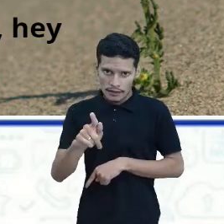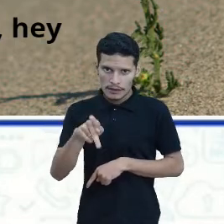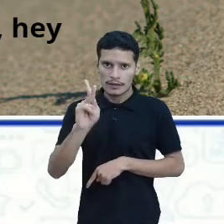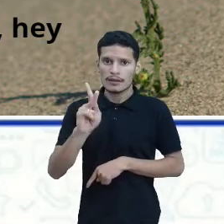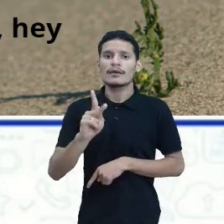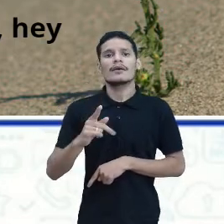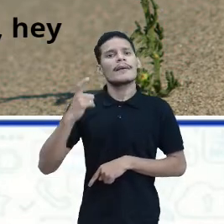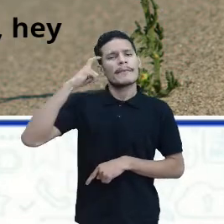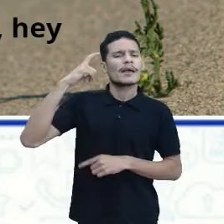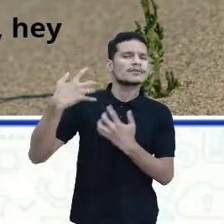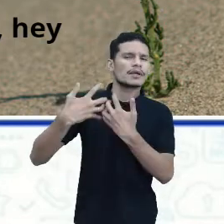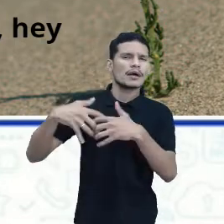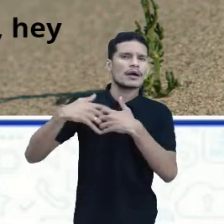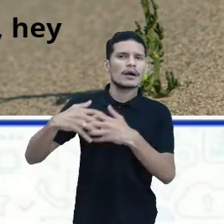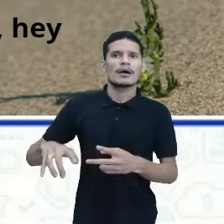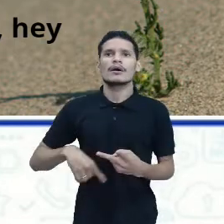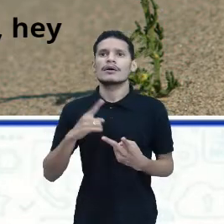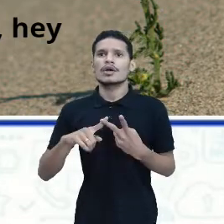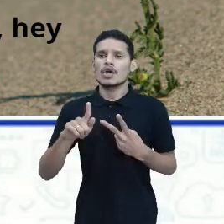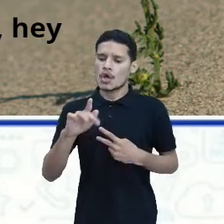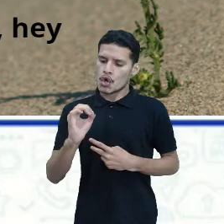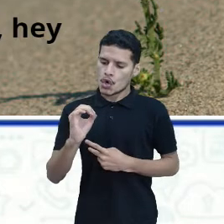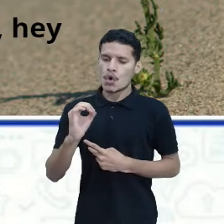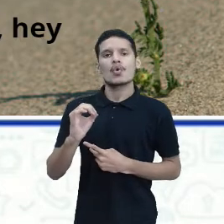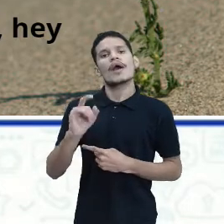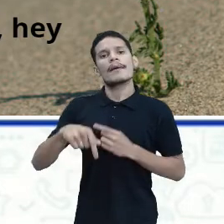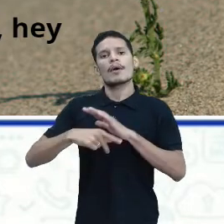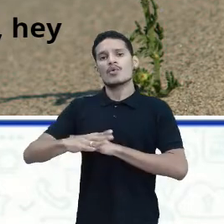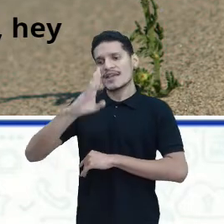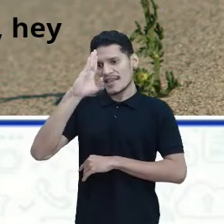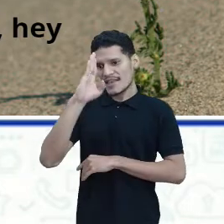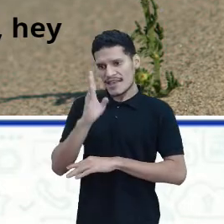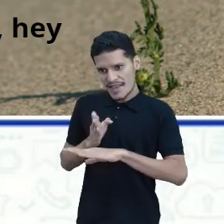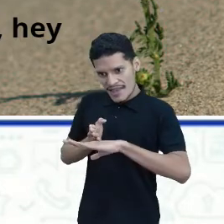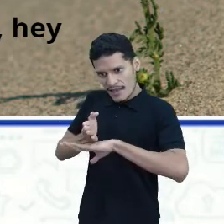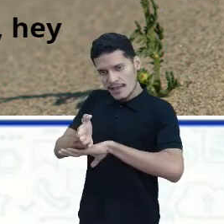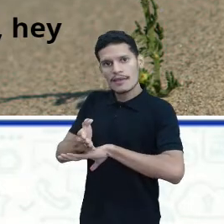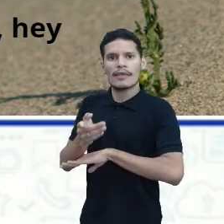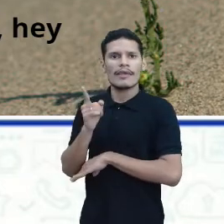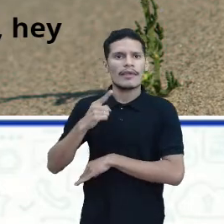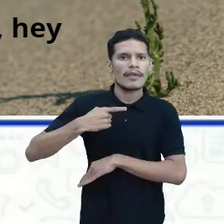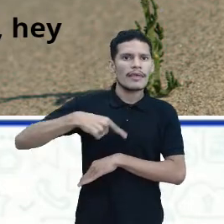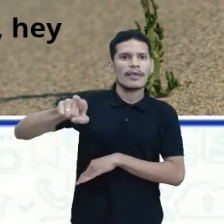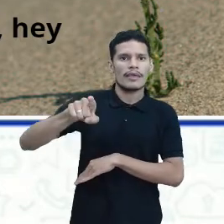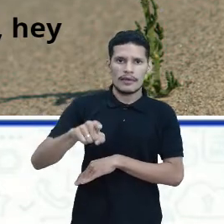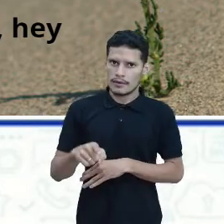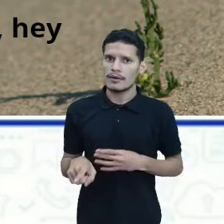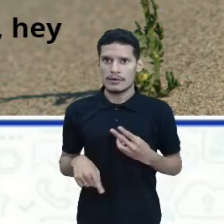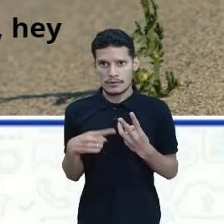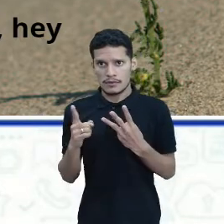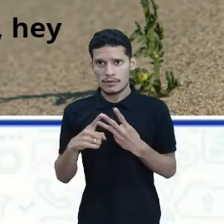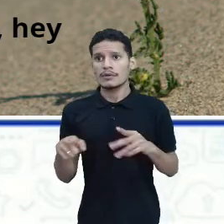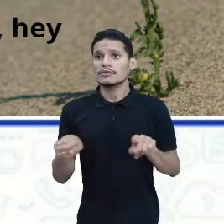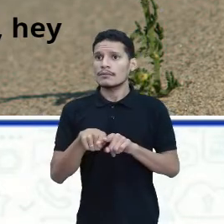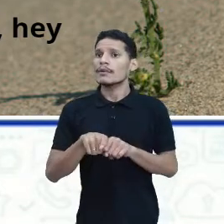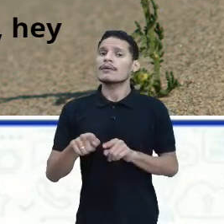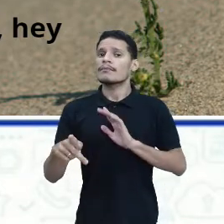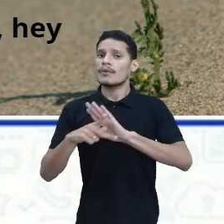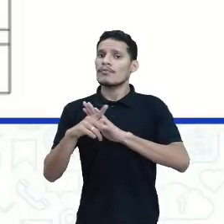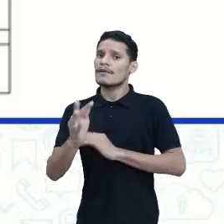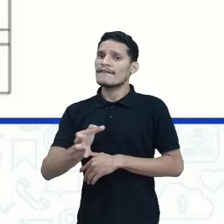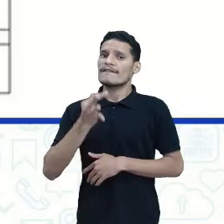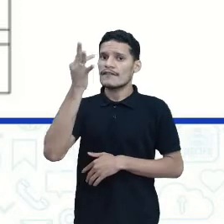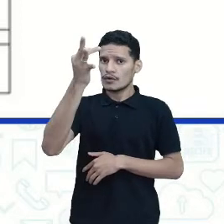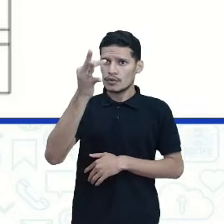saber, go, que é o verbo ir. Claro que aqui está no imperativo. E no verde está o verbo no futuro, com